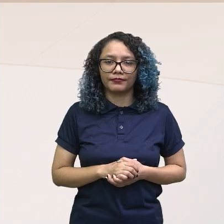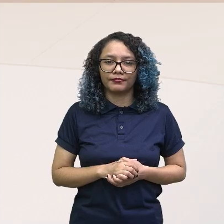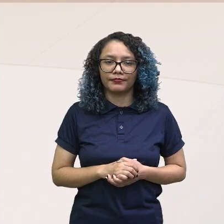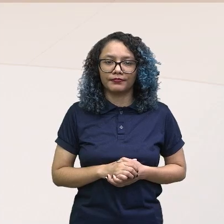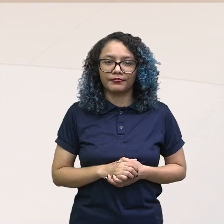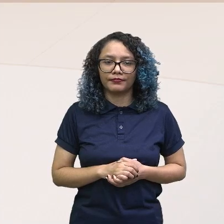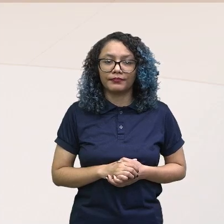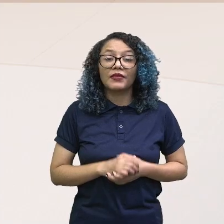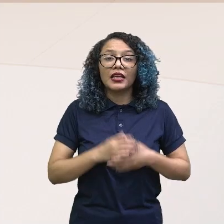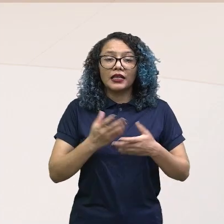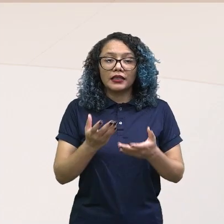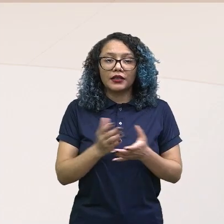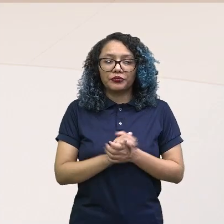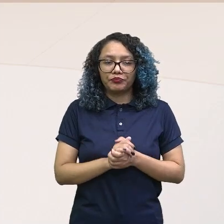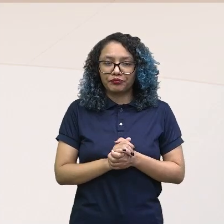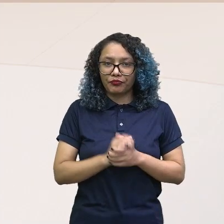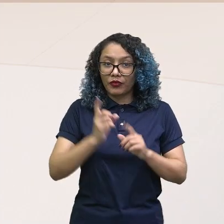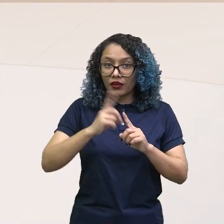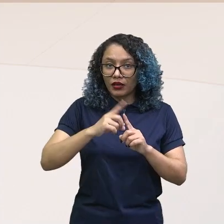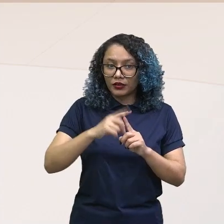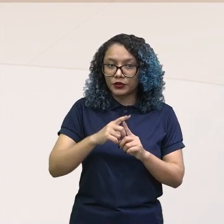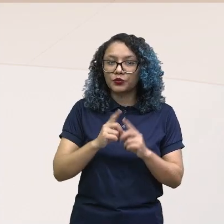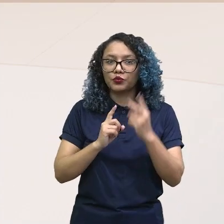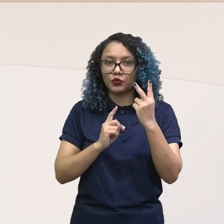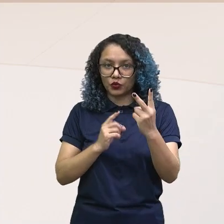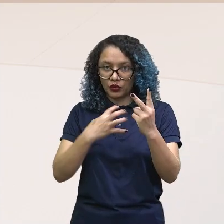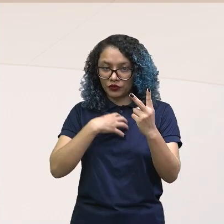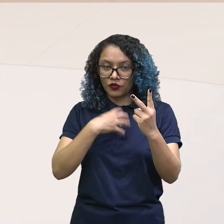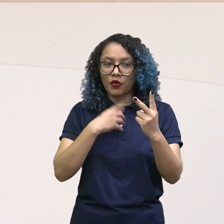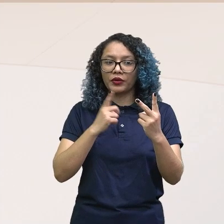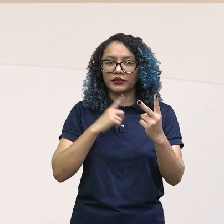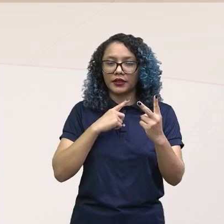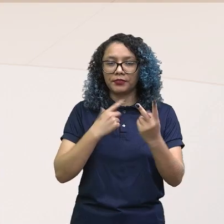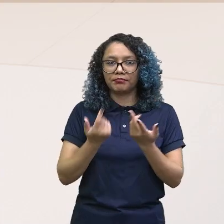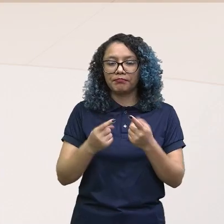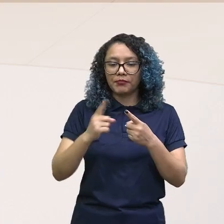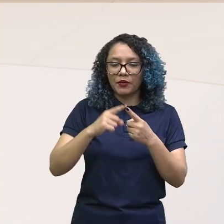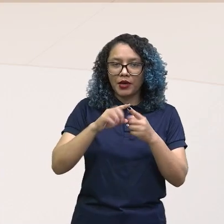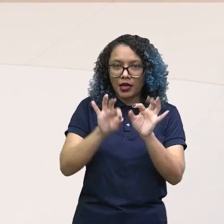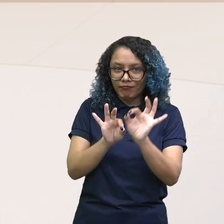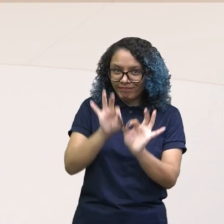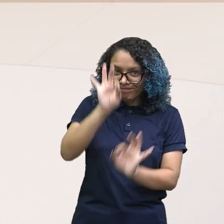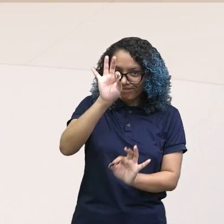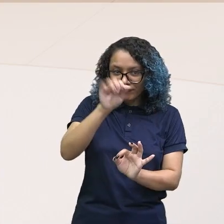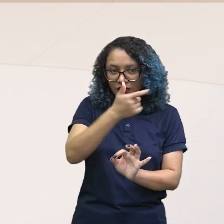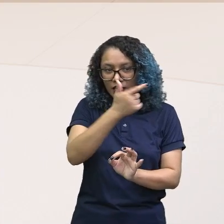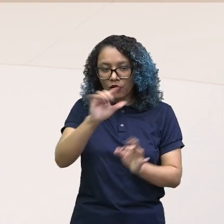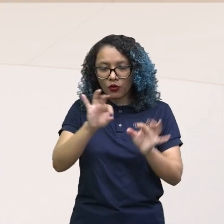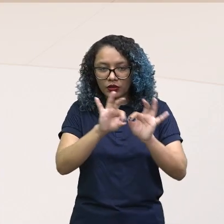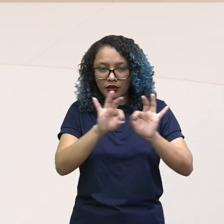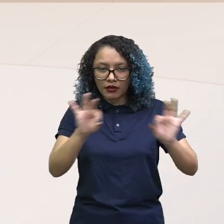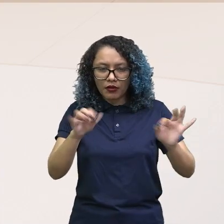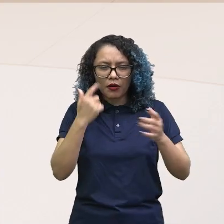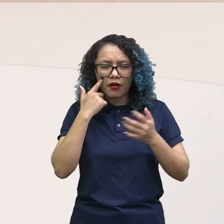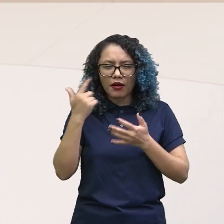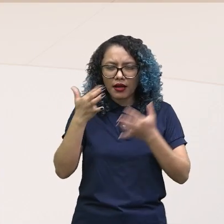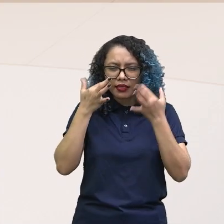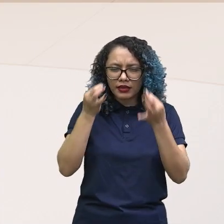de 2 tipos, né? Tem 2 tipos de mobilidade, a vertical e a horizontal. Veja essas